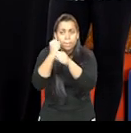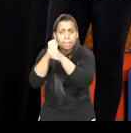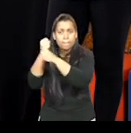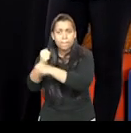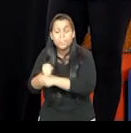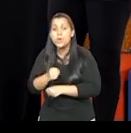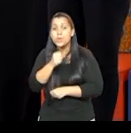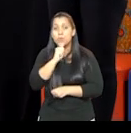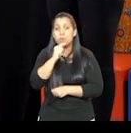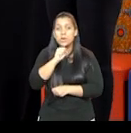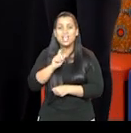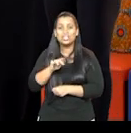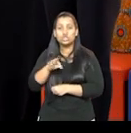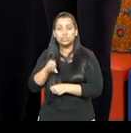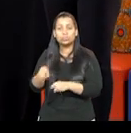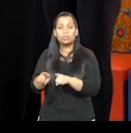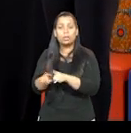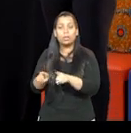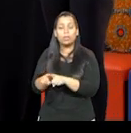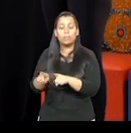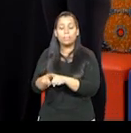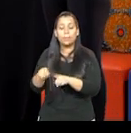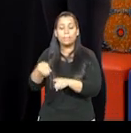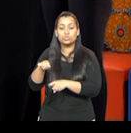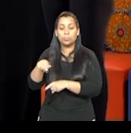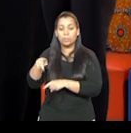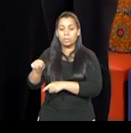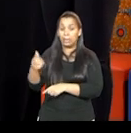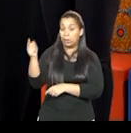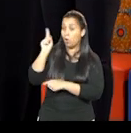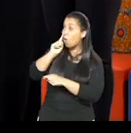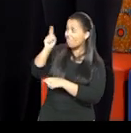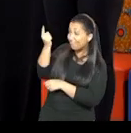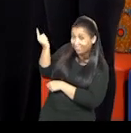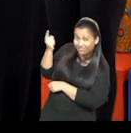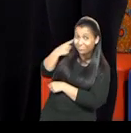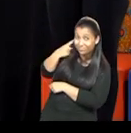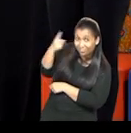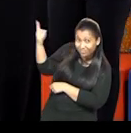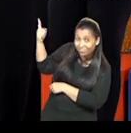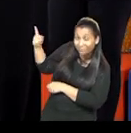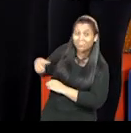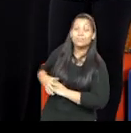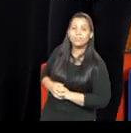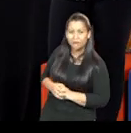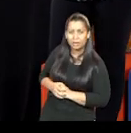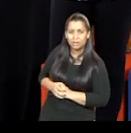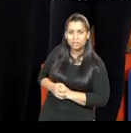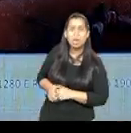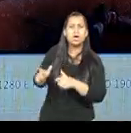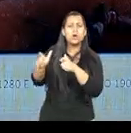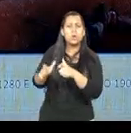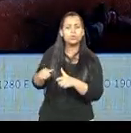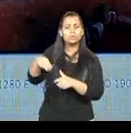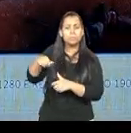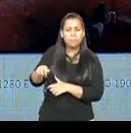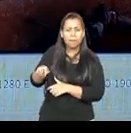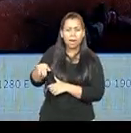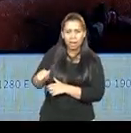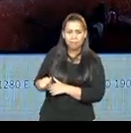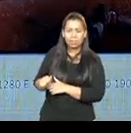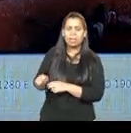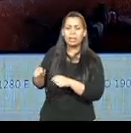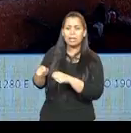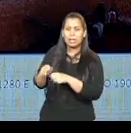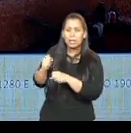Mesopotâmia. Vejam uma construção de 1280. Essa é a grande mesquita de Djané, que fica no Mali. Ela é toda